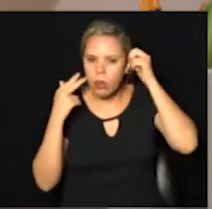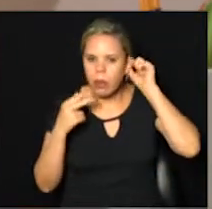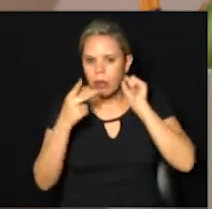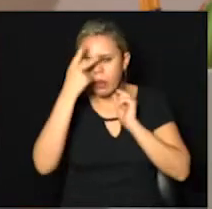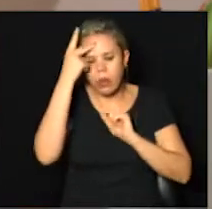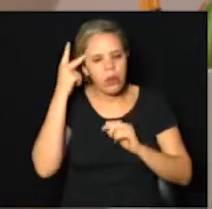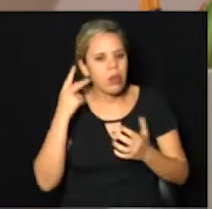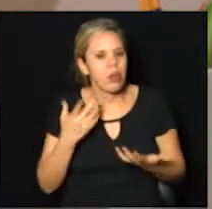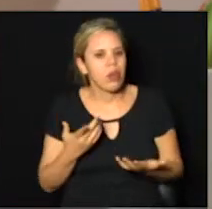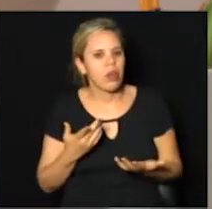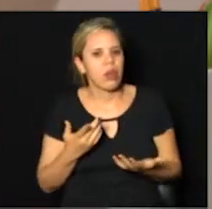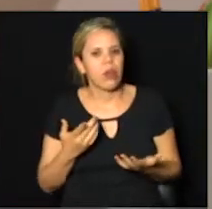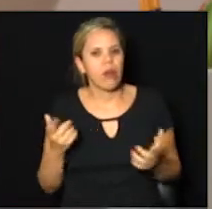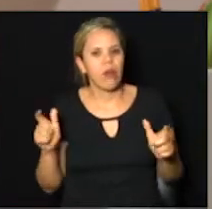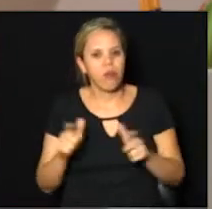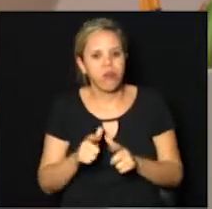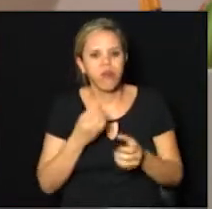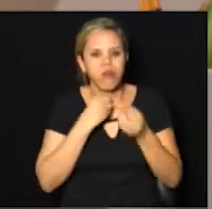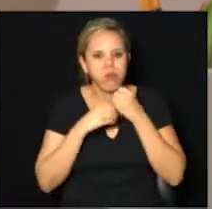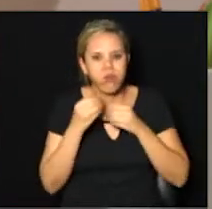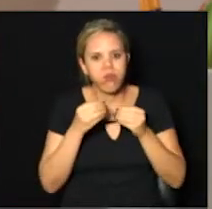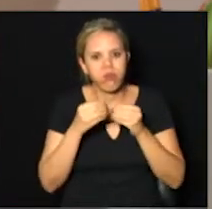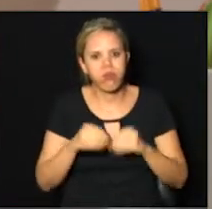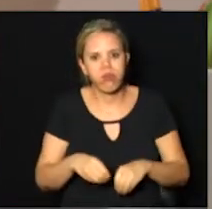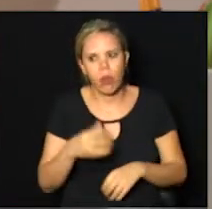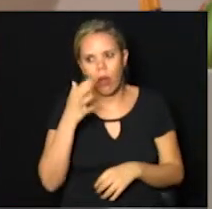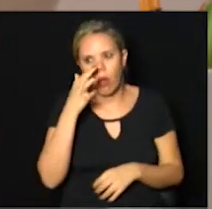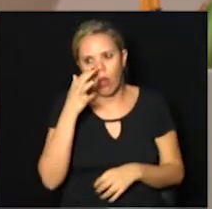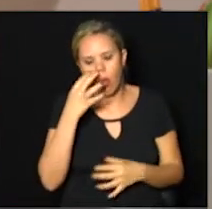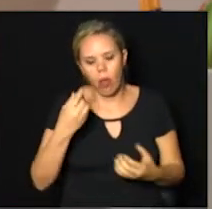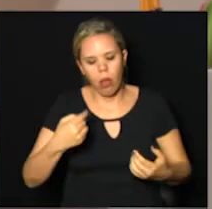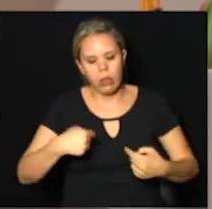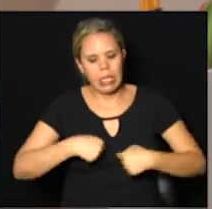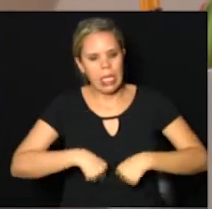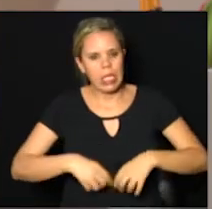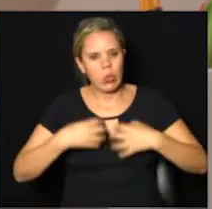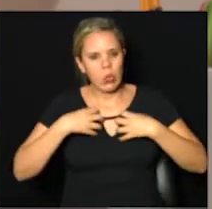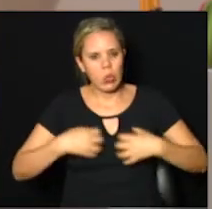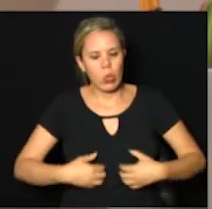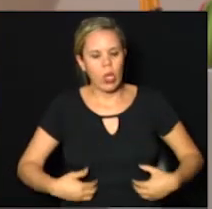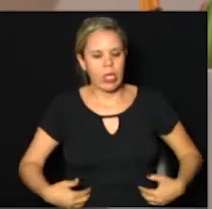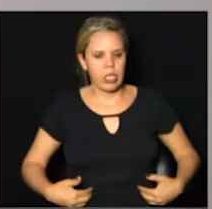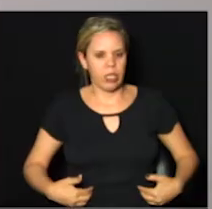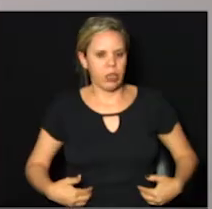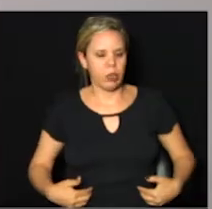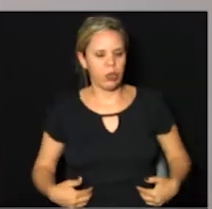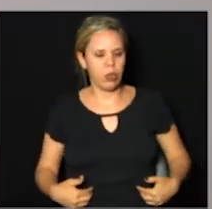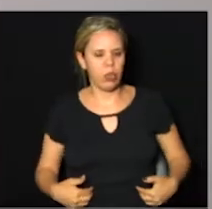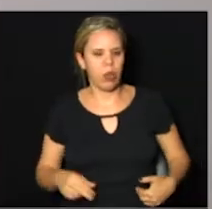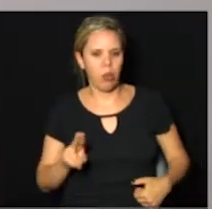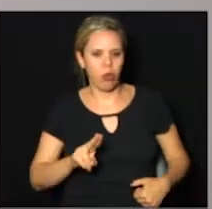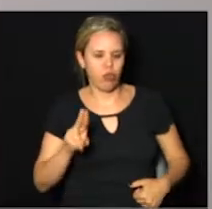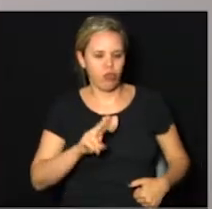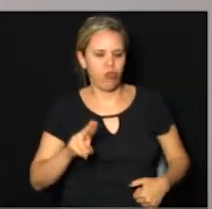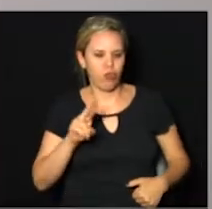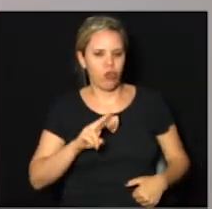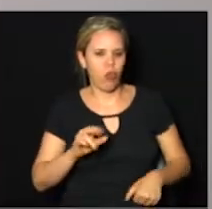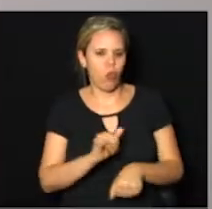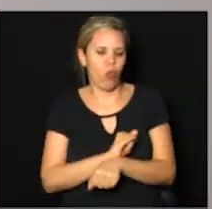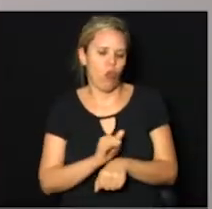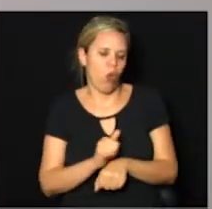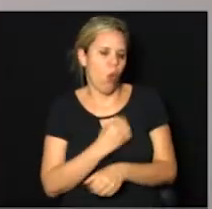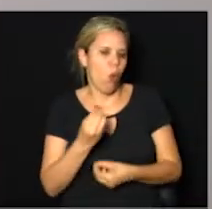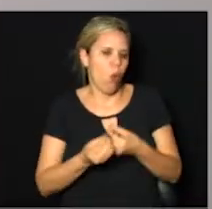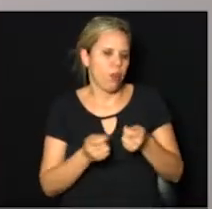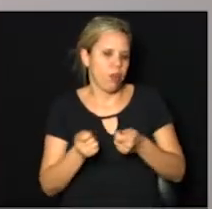hormônio tem um impacto impressionante no organismo. E aí a gente pode utilizar maneiras de tentar melhorar a